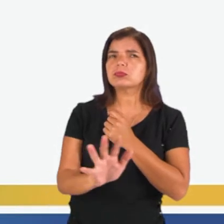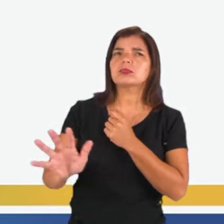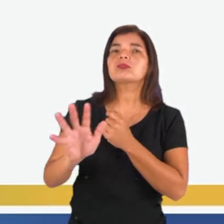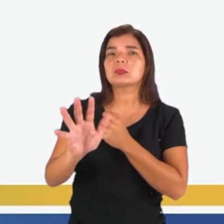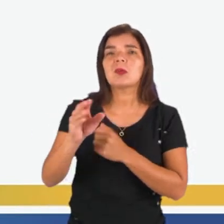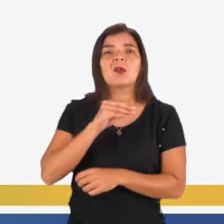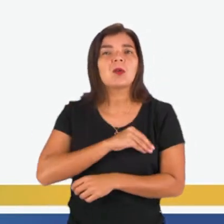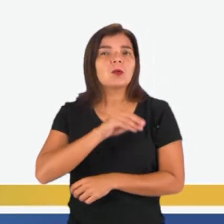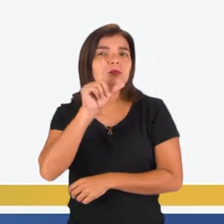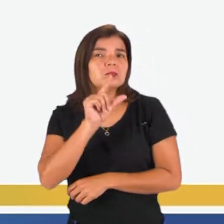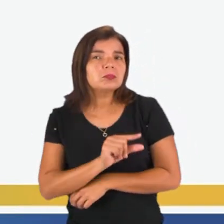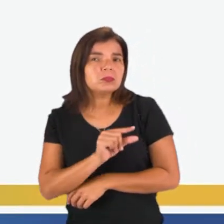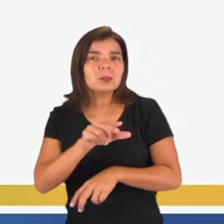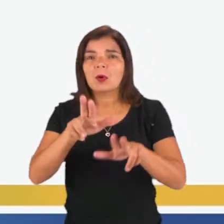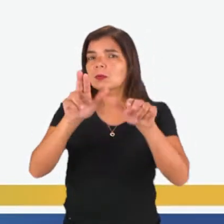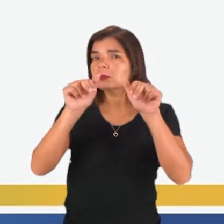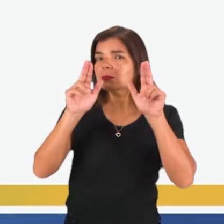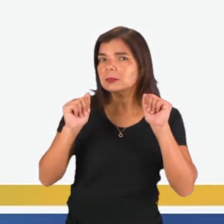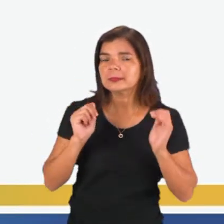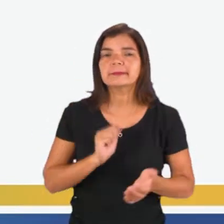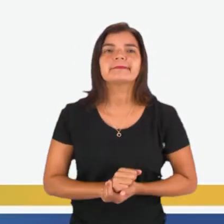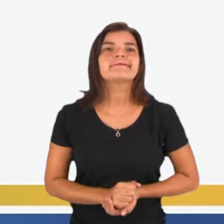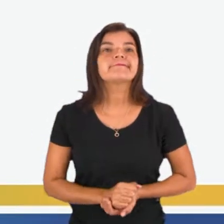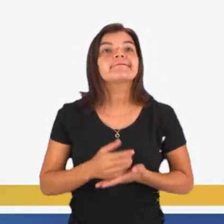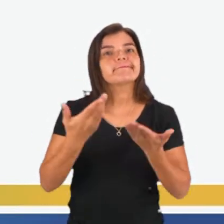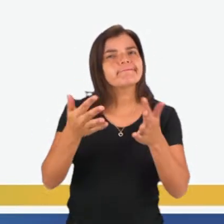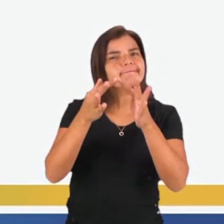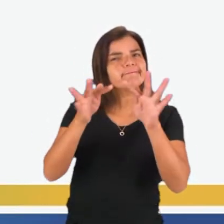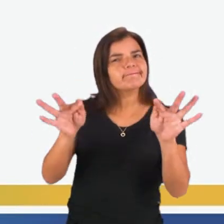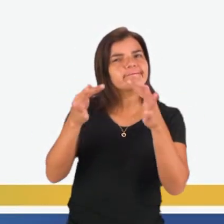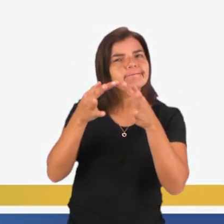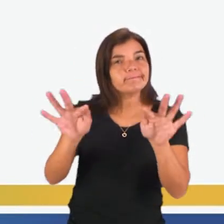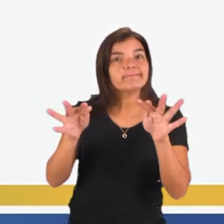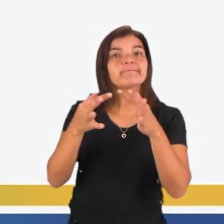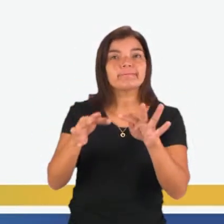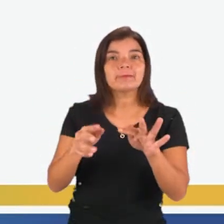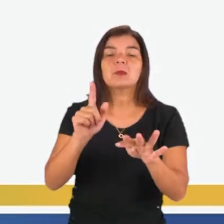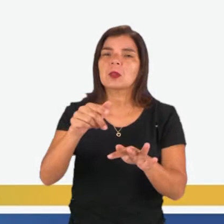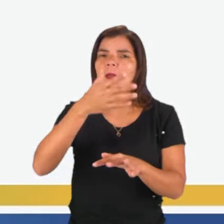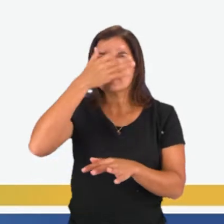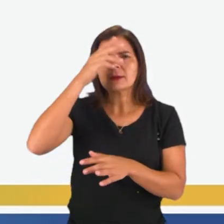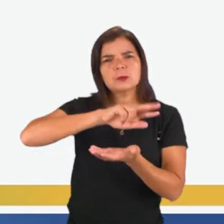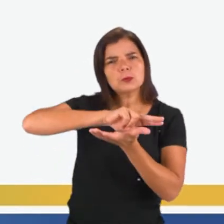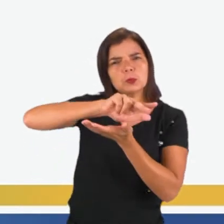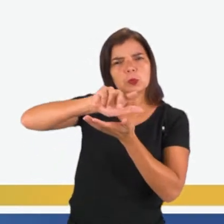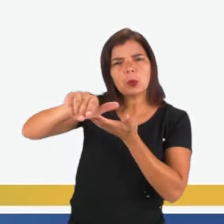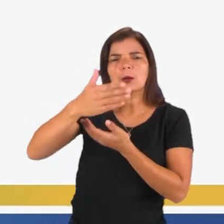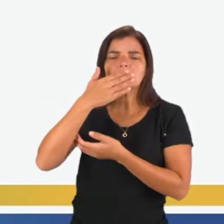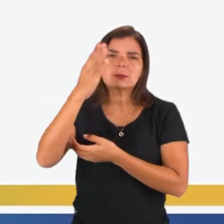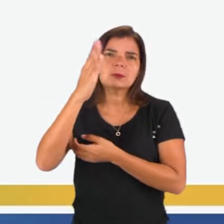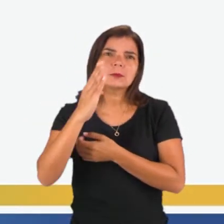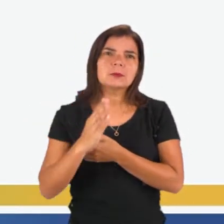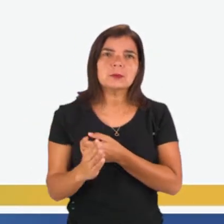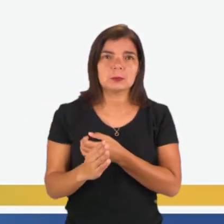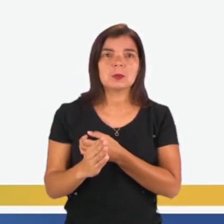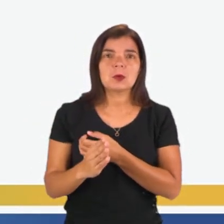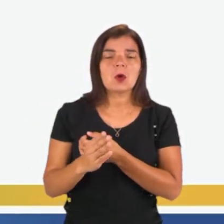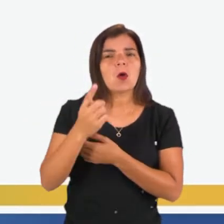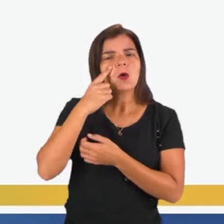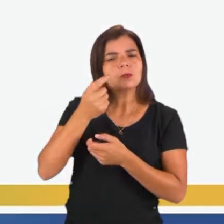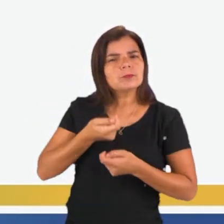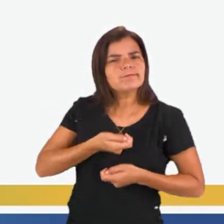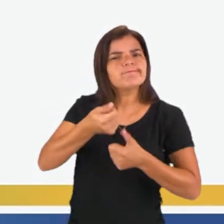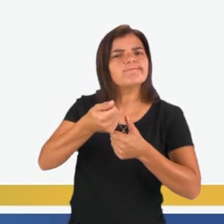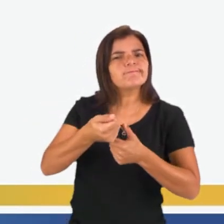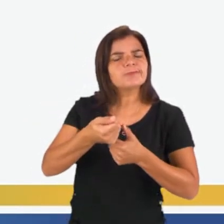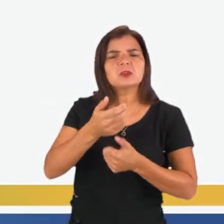e nosso salário nunca. Essas frases preferidas pelos mais diversos tipos de brasileiros nos indicam